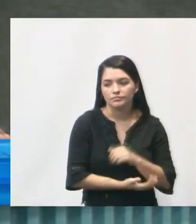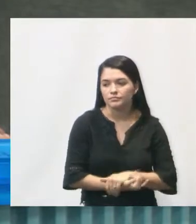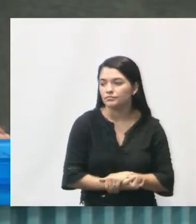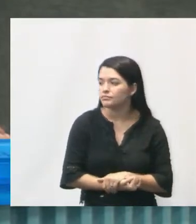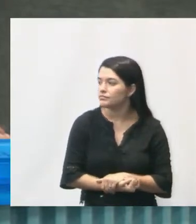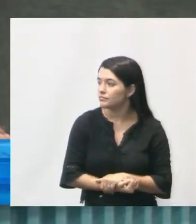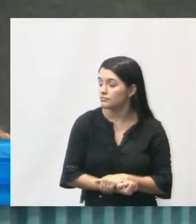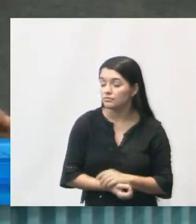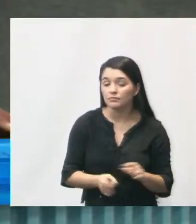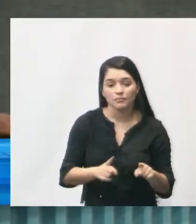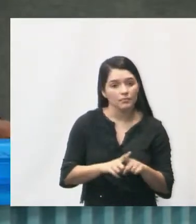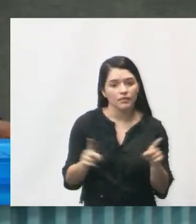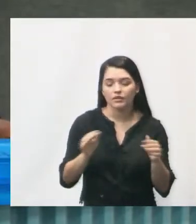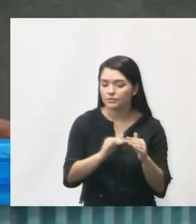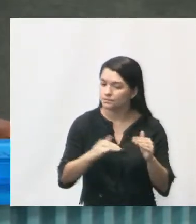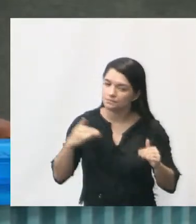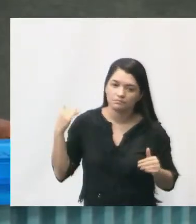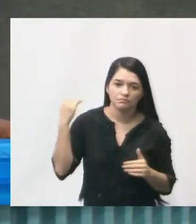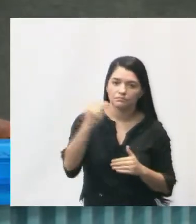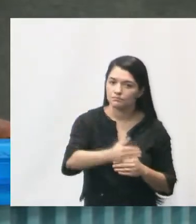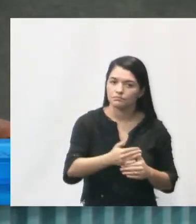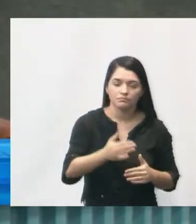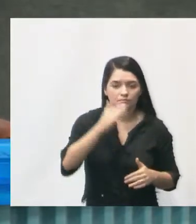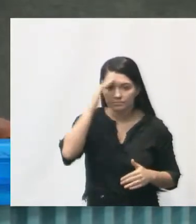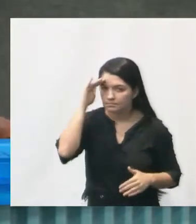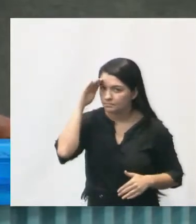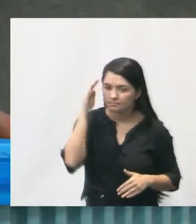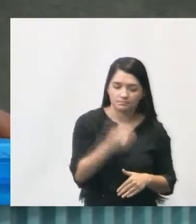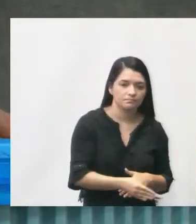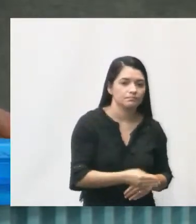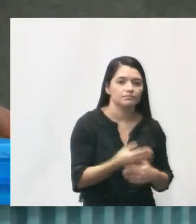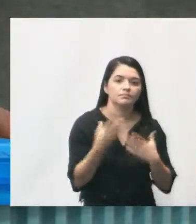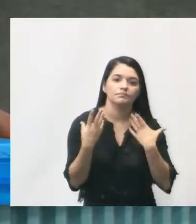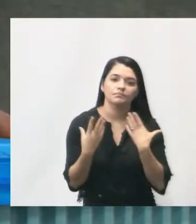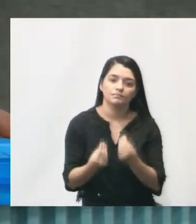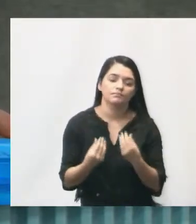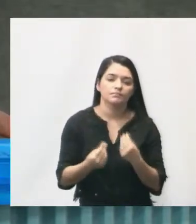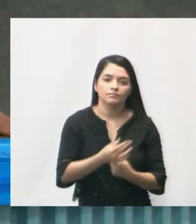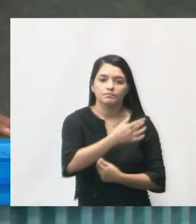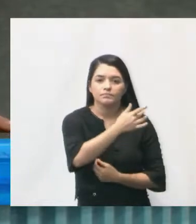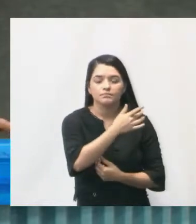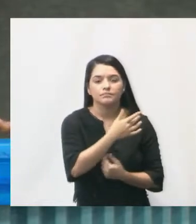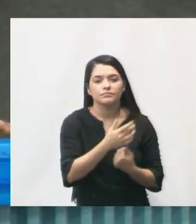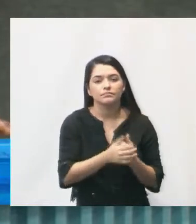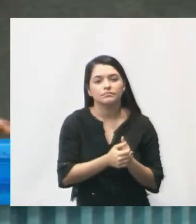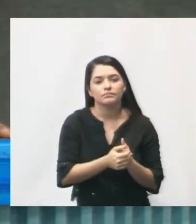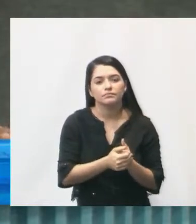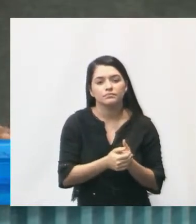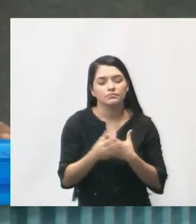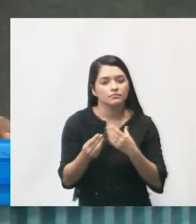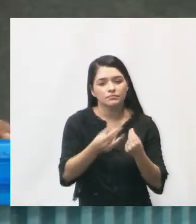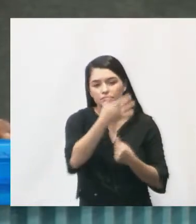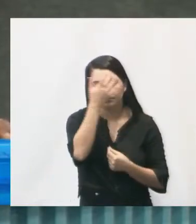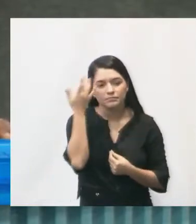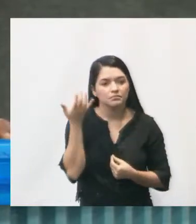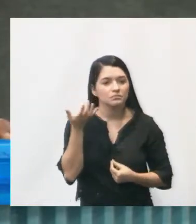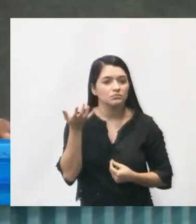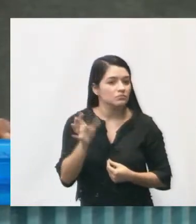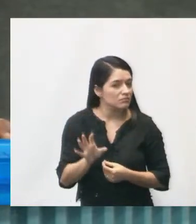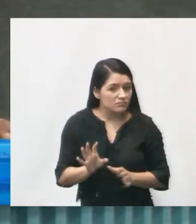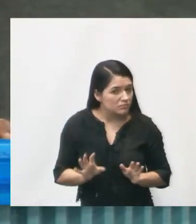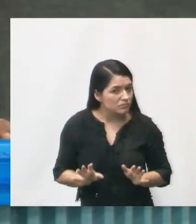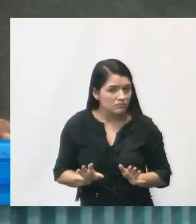Mas, acima de tudo, que muitos, muitos não queiram.